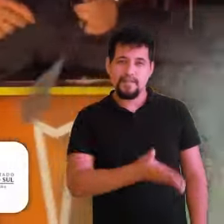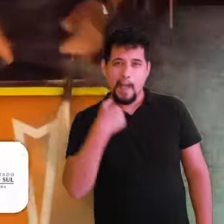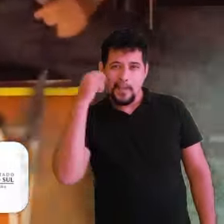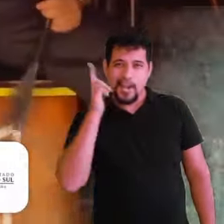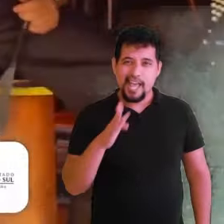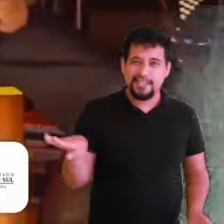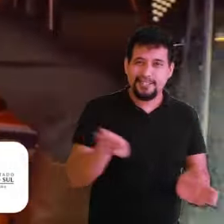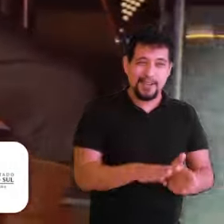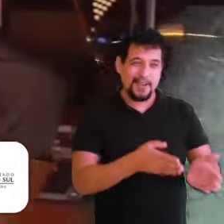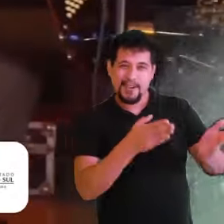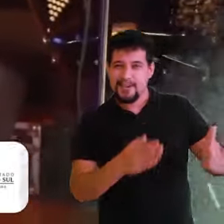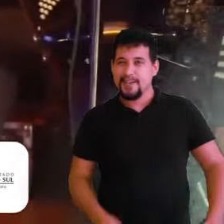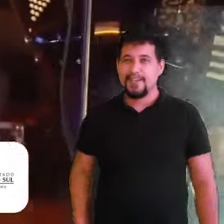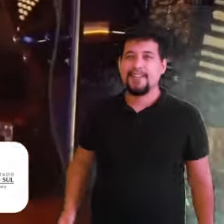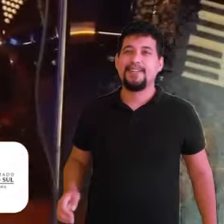3, 4, uia!